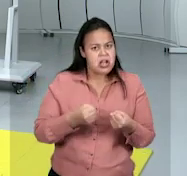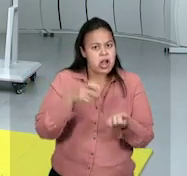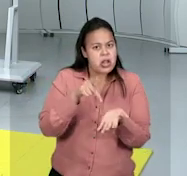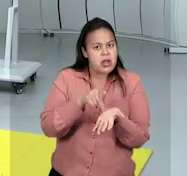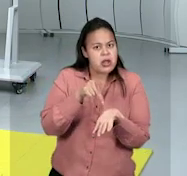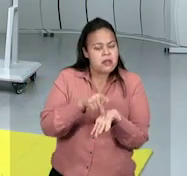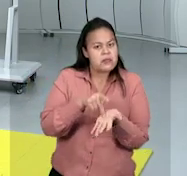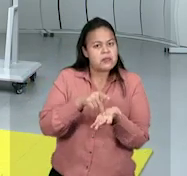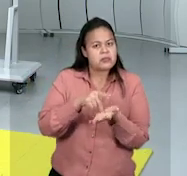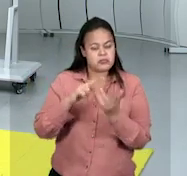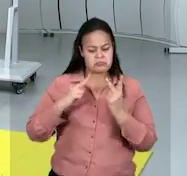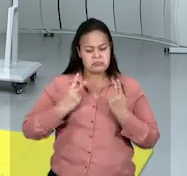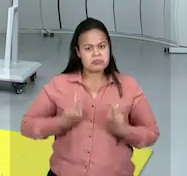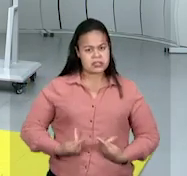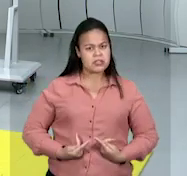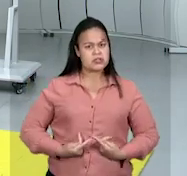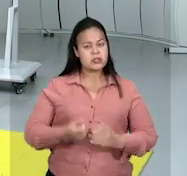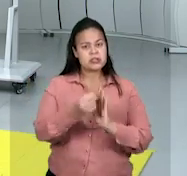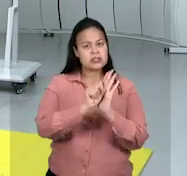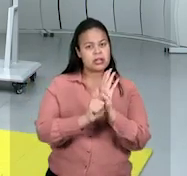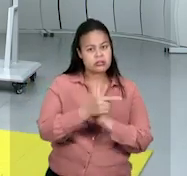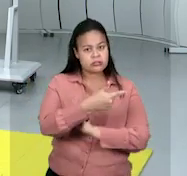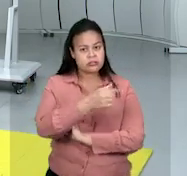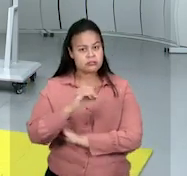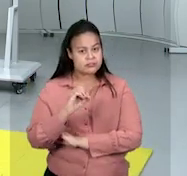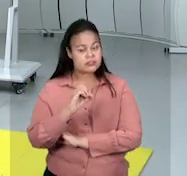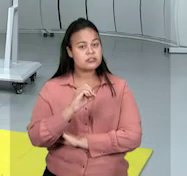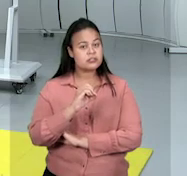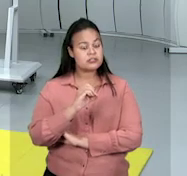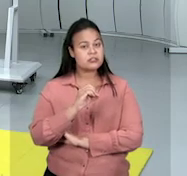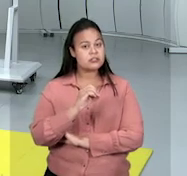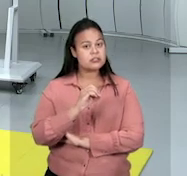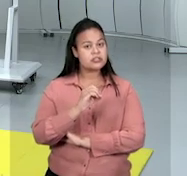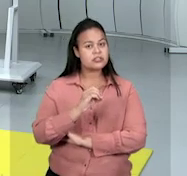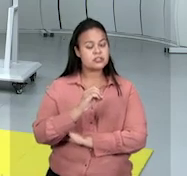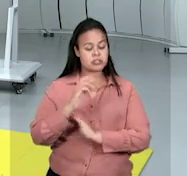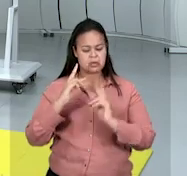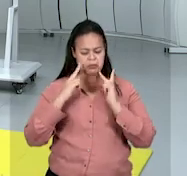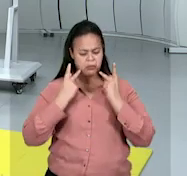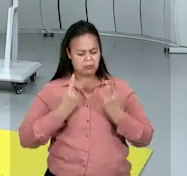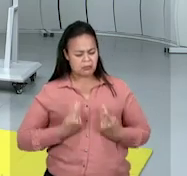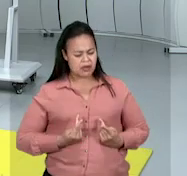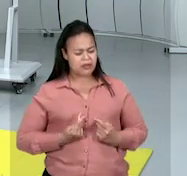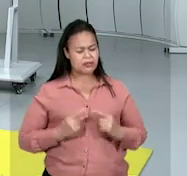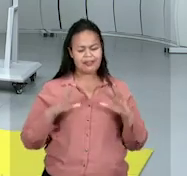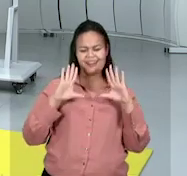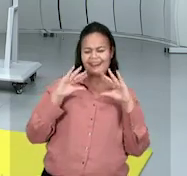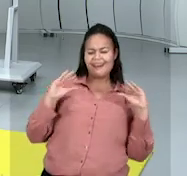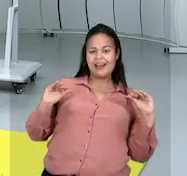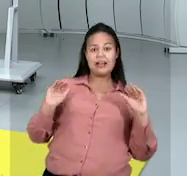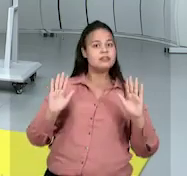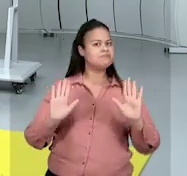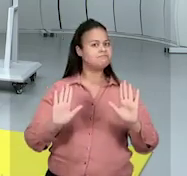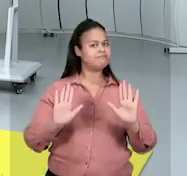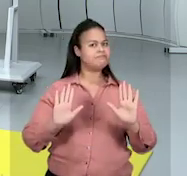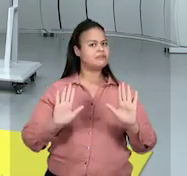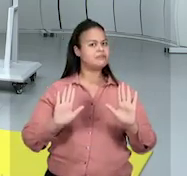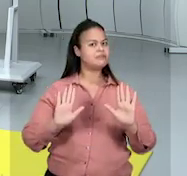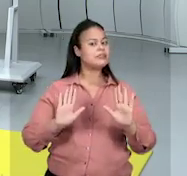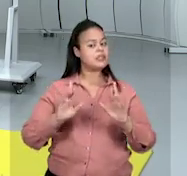existencialismo no início do século XX, onde vai tirar o homem do seu lugar de conforto e lançar